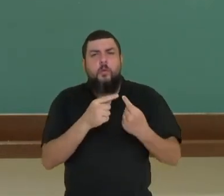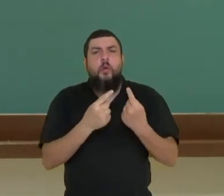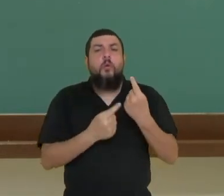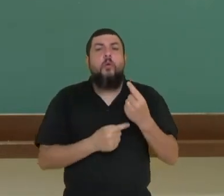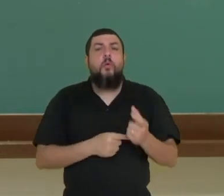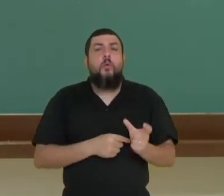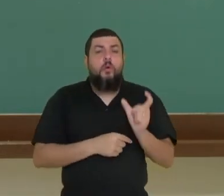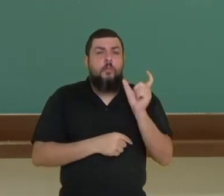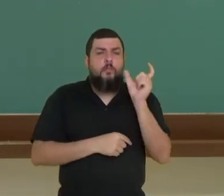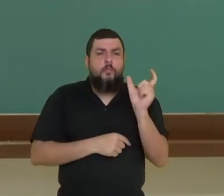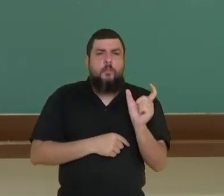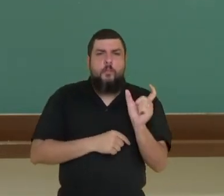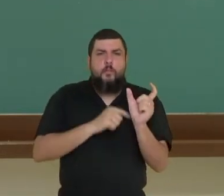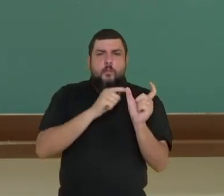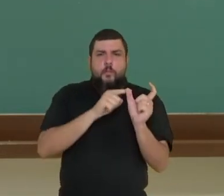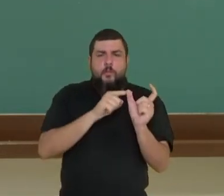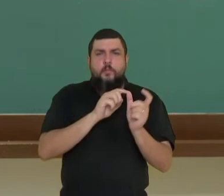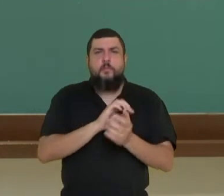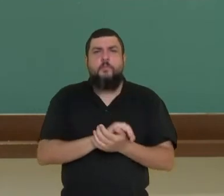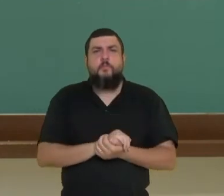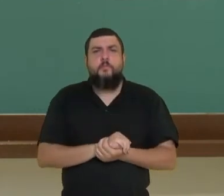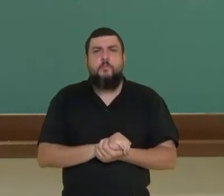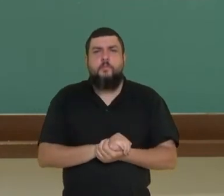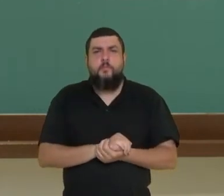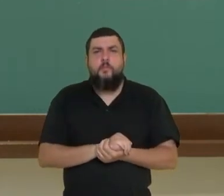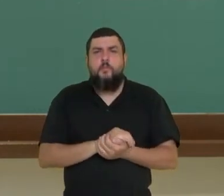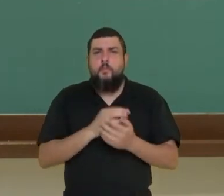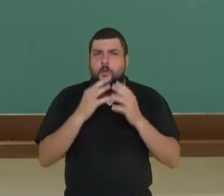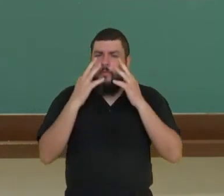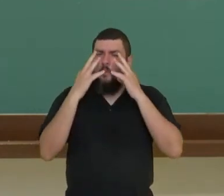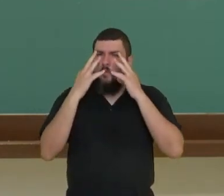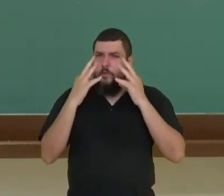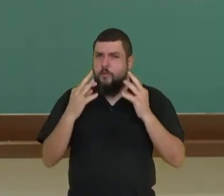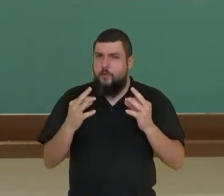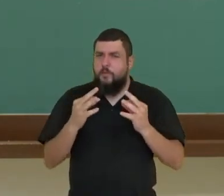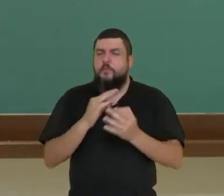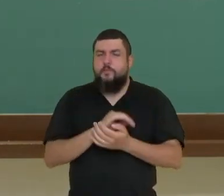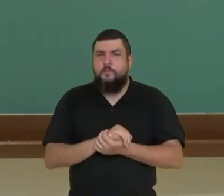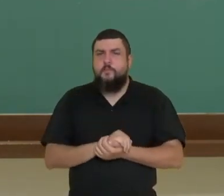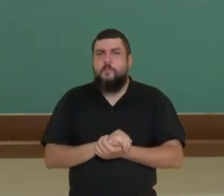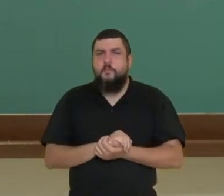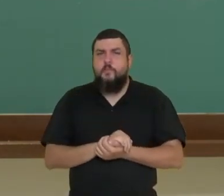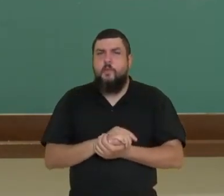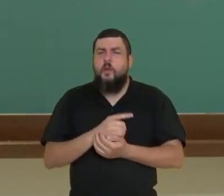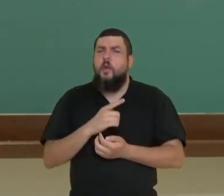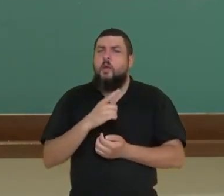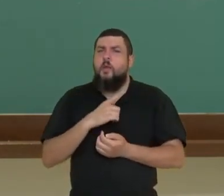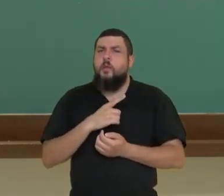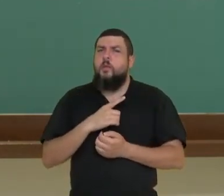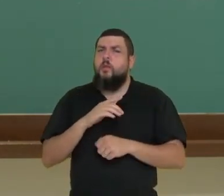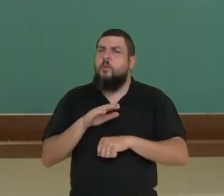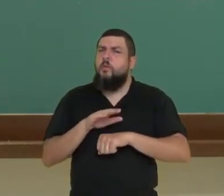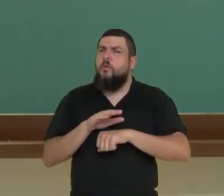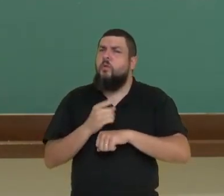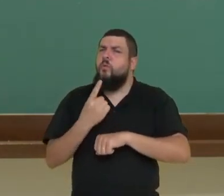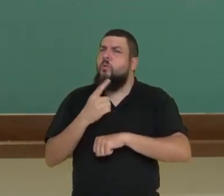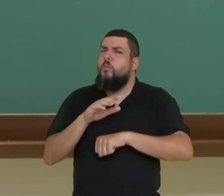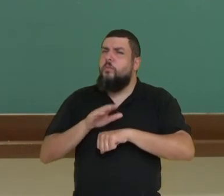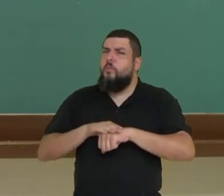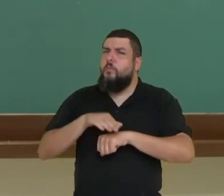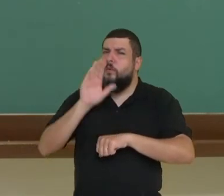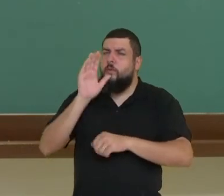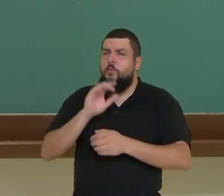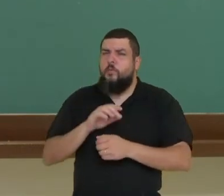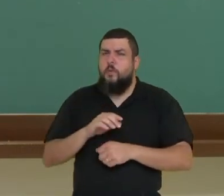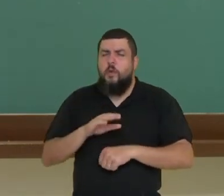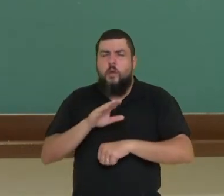qual origem desse diminutivo. Prestem atenção. Temos mais de um aqui no contexto, tá? Vou dar um